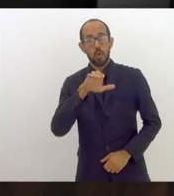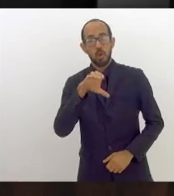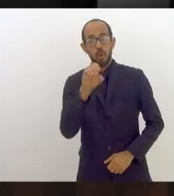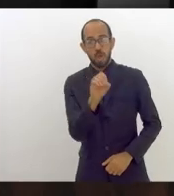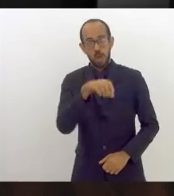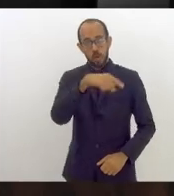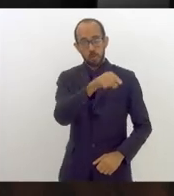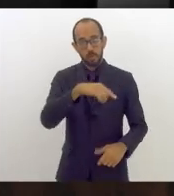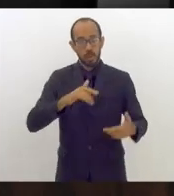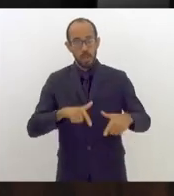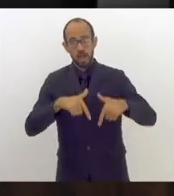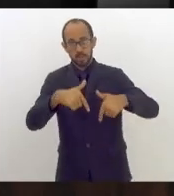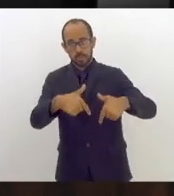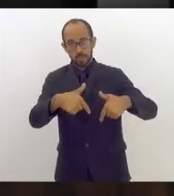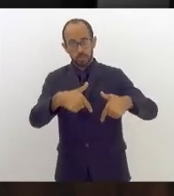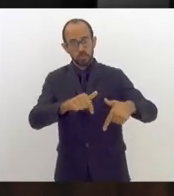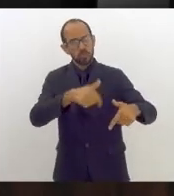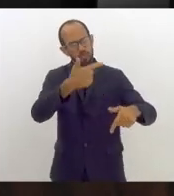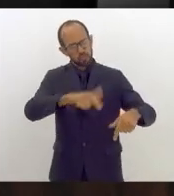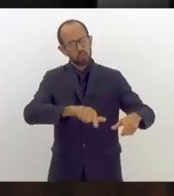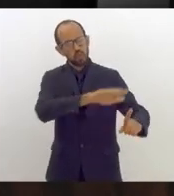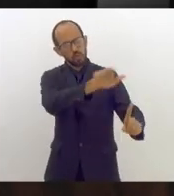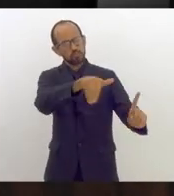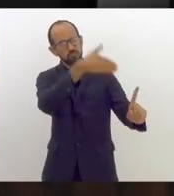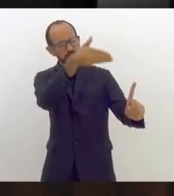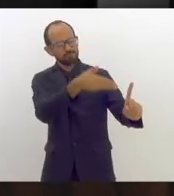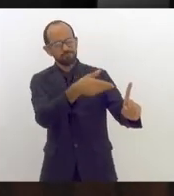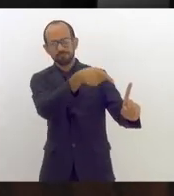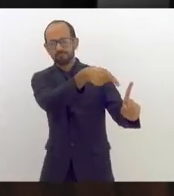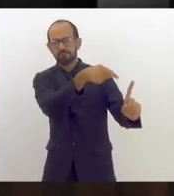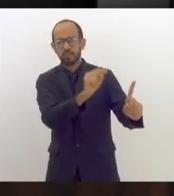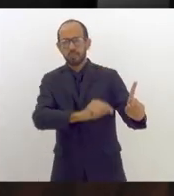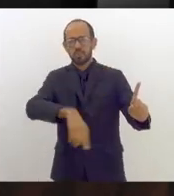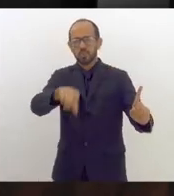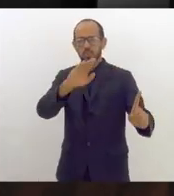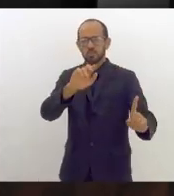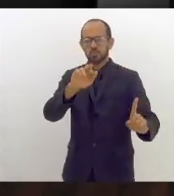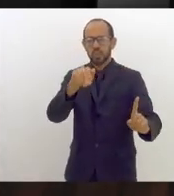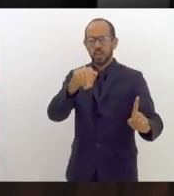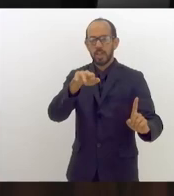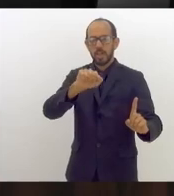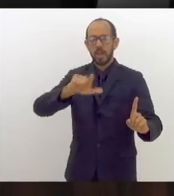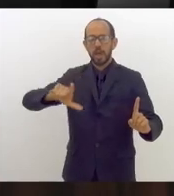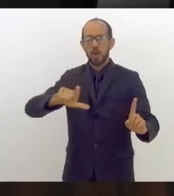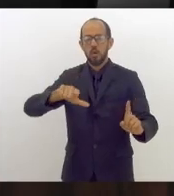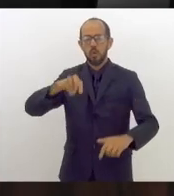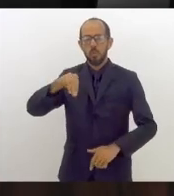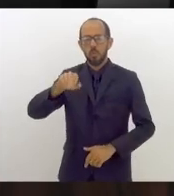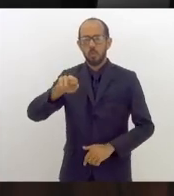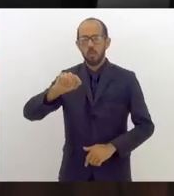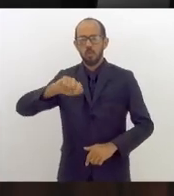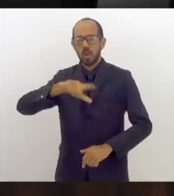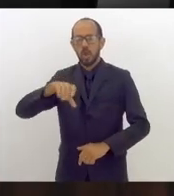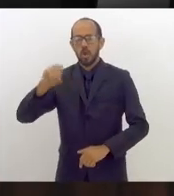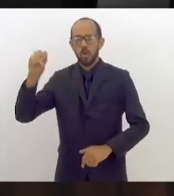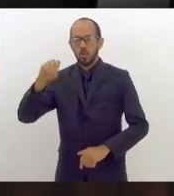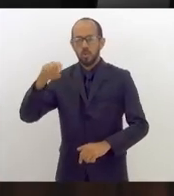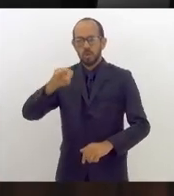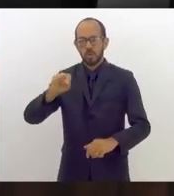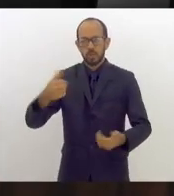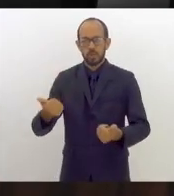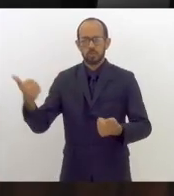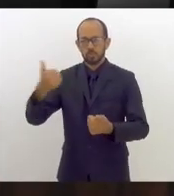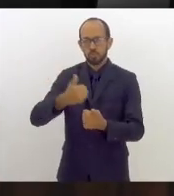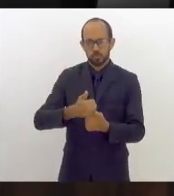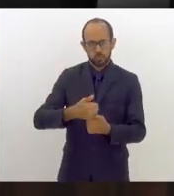saudar mais uma vez o nosso homenageado General Mourão e passo assim a presidência dos trabalhos para o